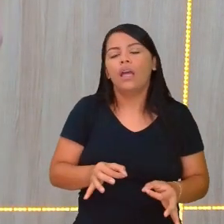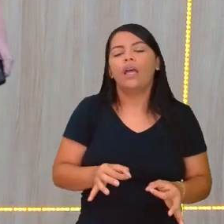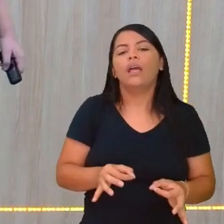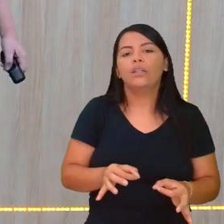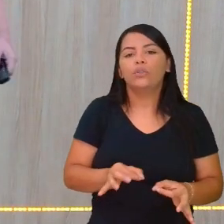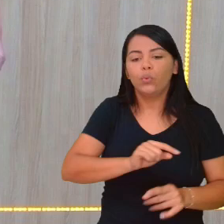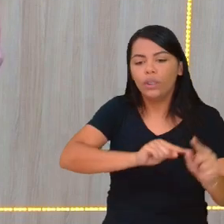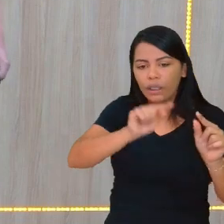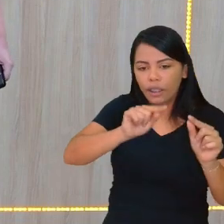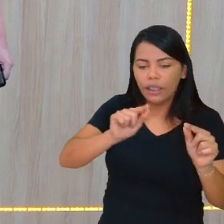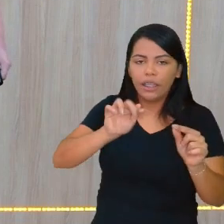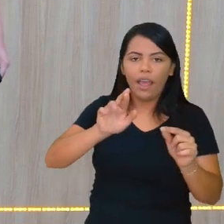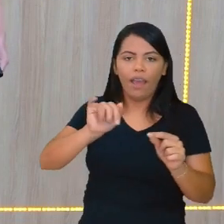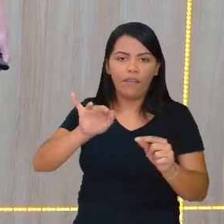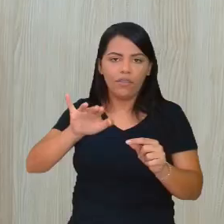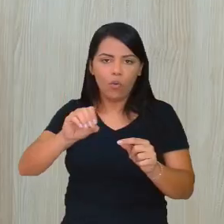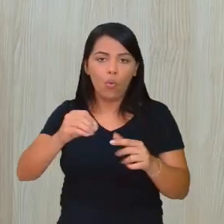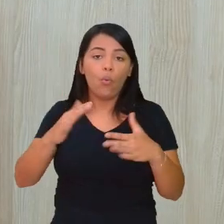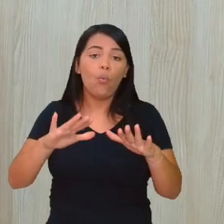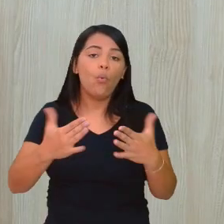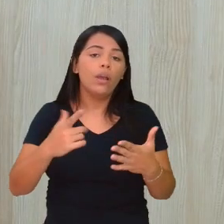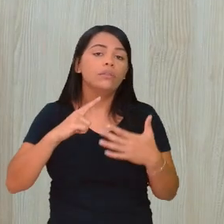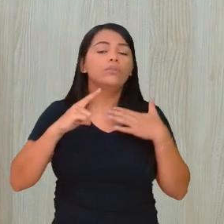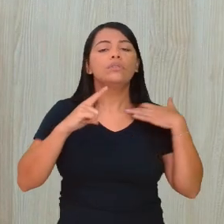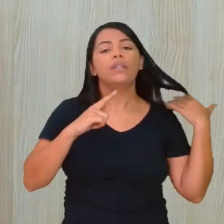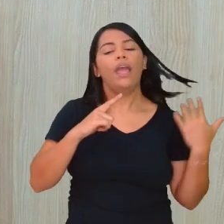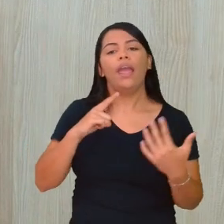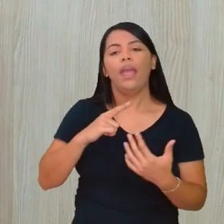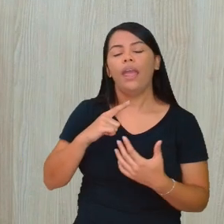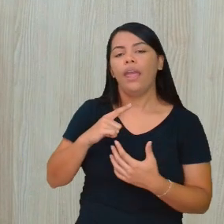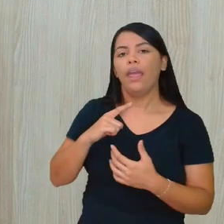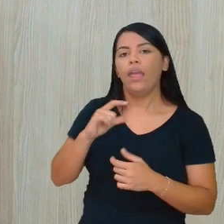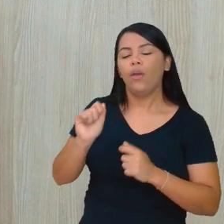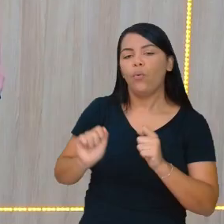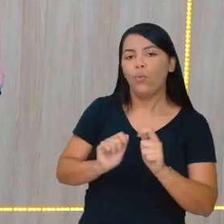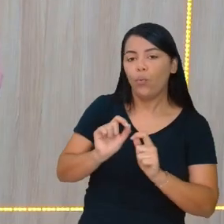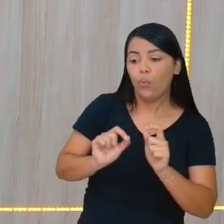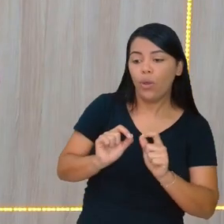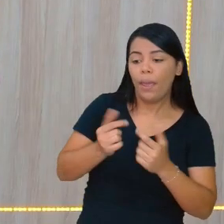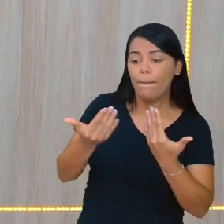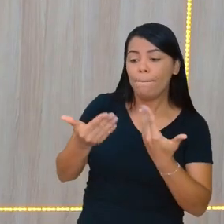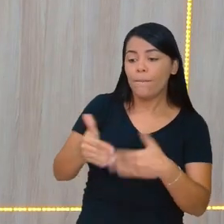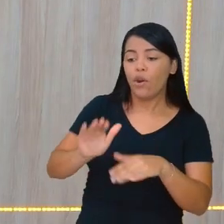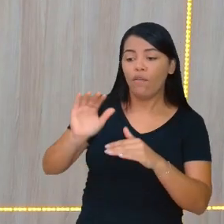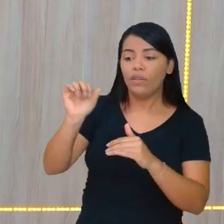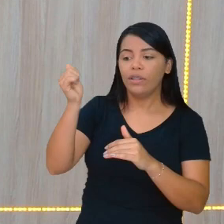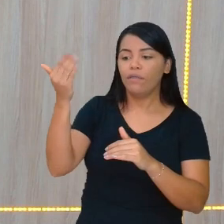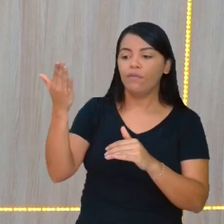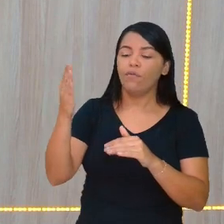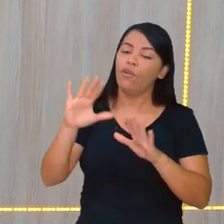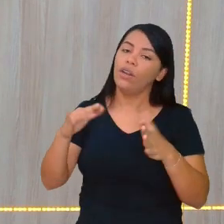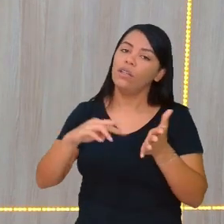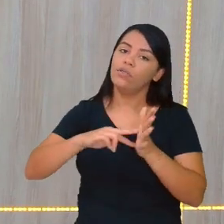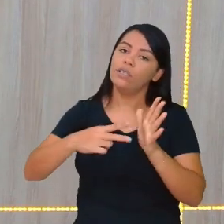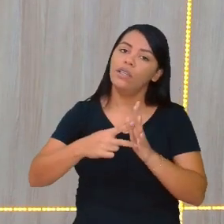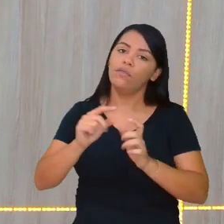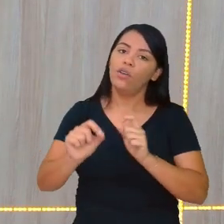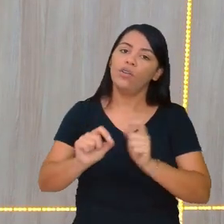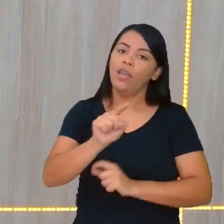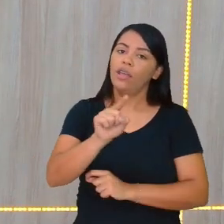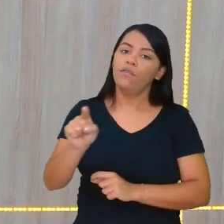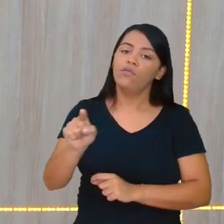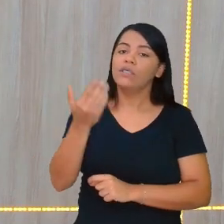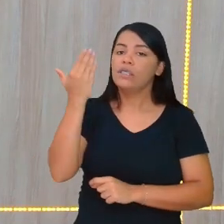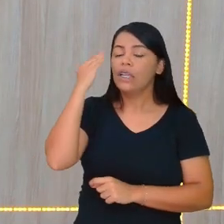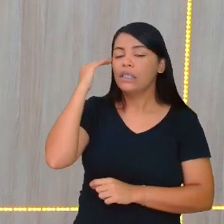disso, professor? Que bom, né? Graças a Deus, coisa boa. Ou seja, você sabe. Tira essa